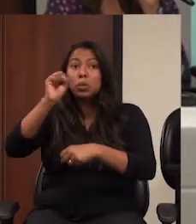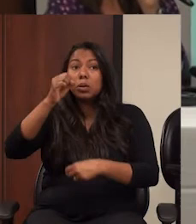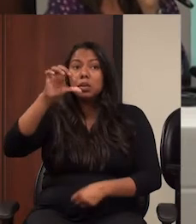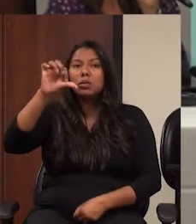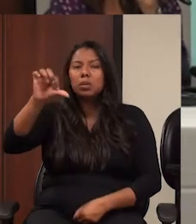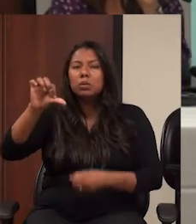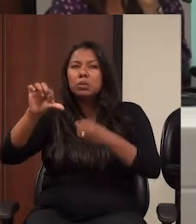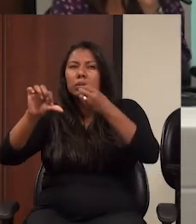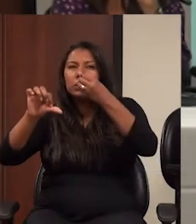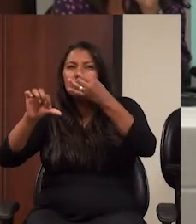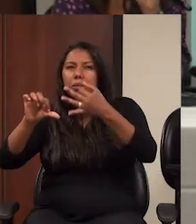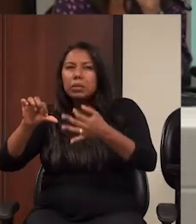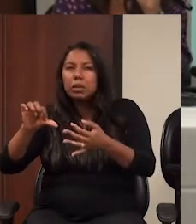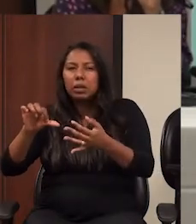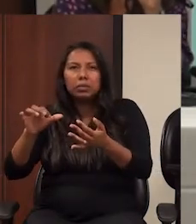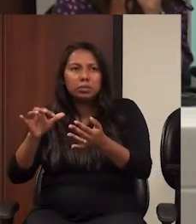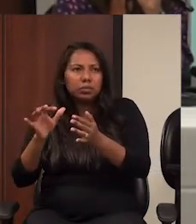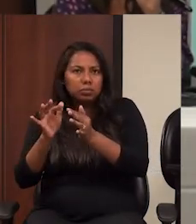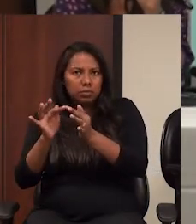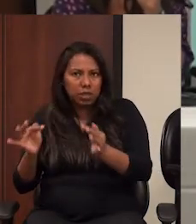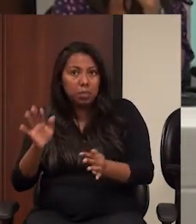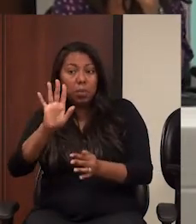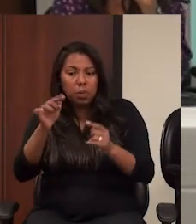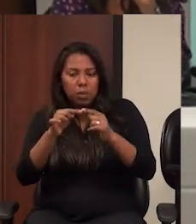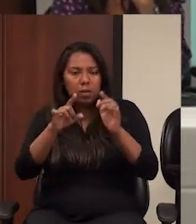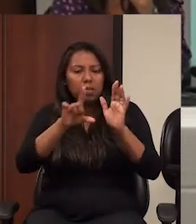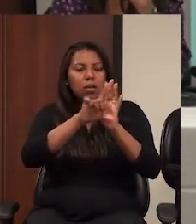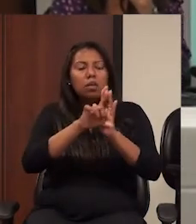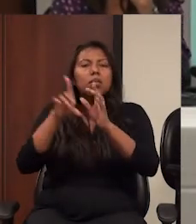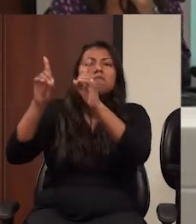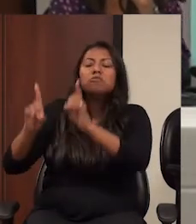uma primeira definição legal, ou seja, pela lei, do que era